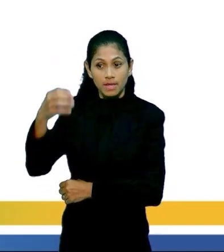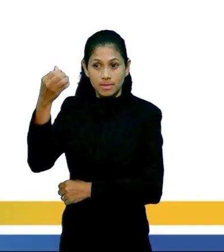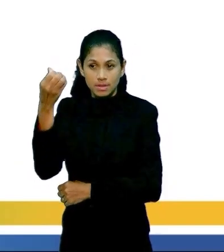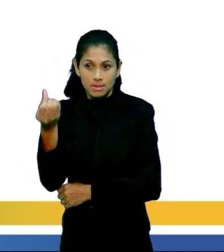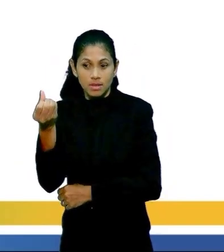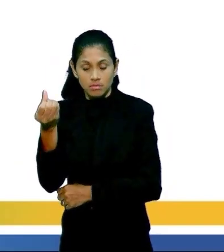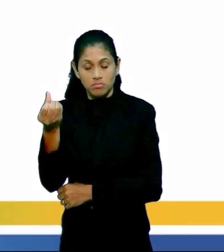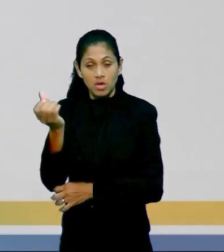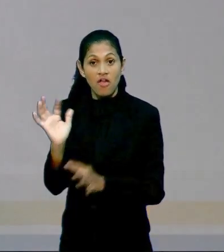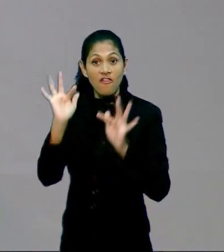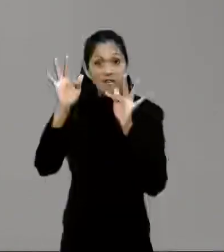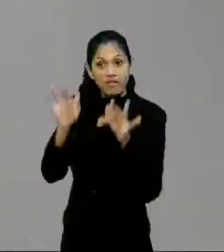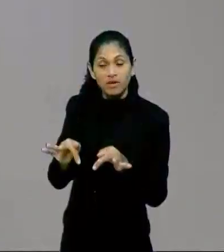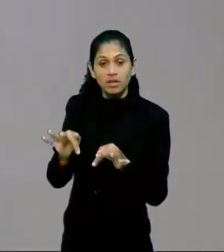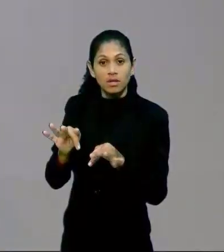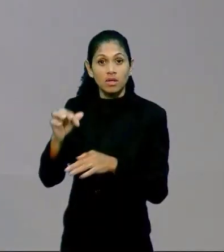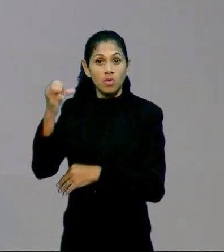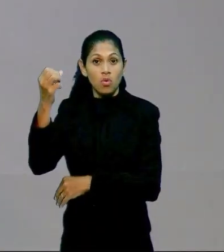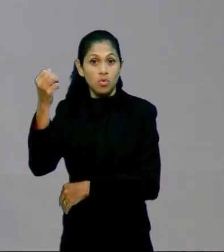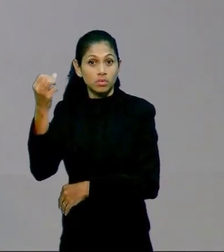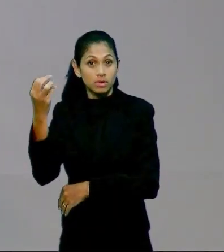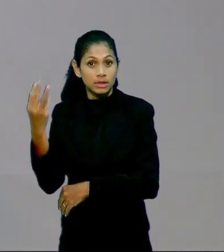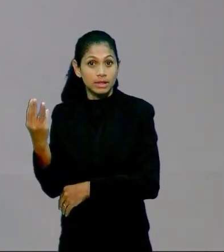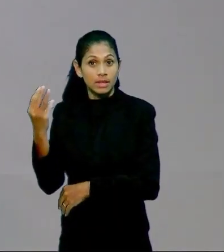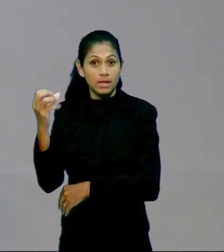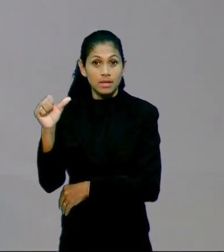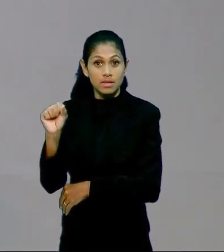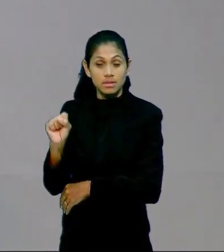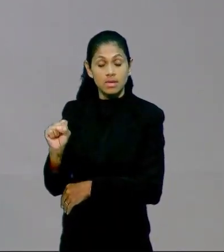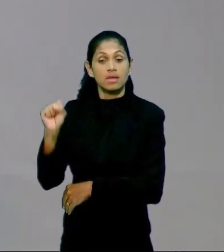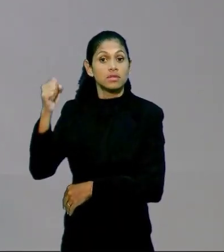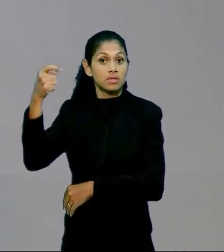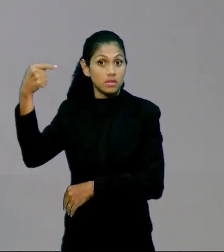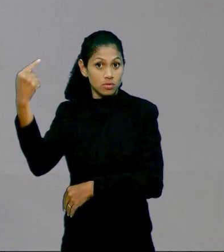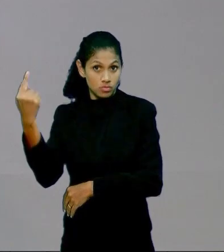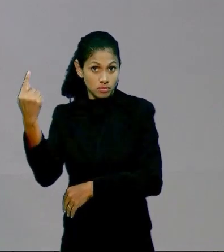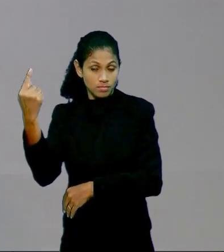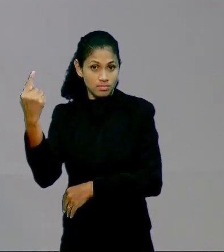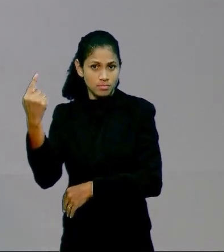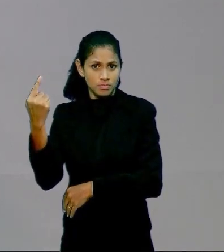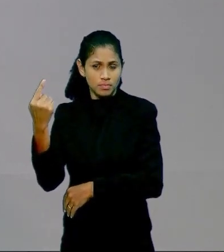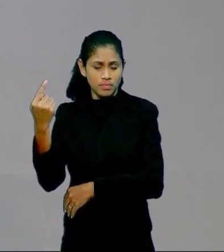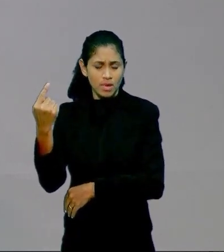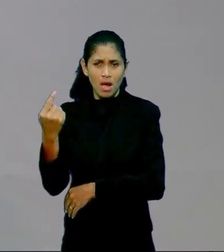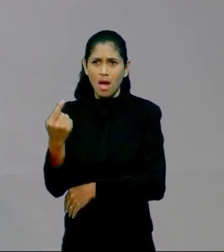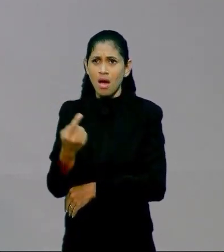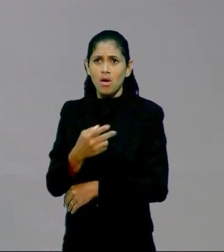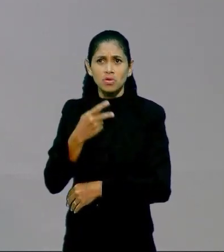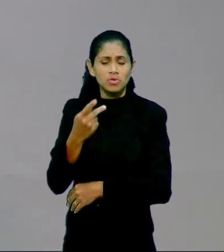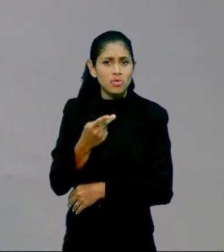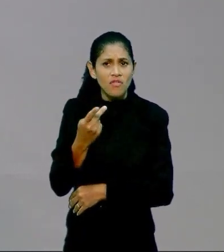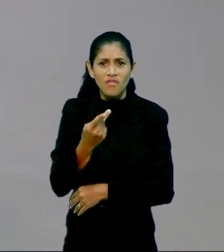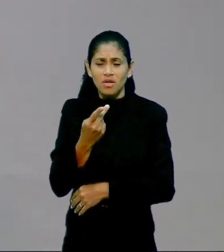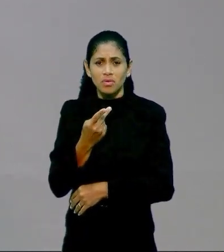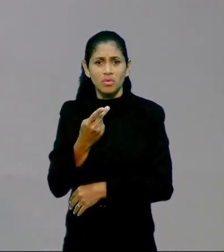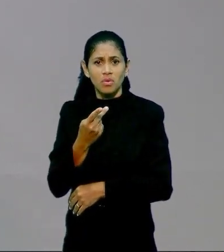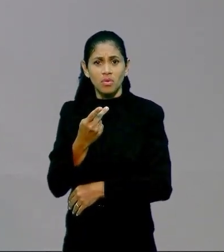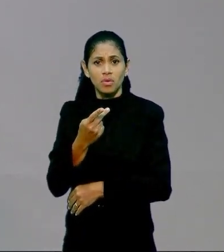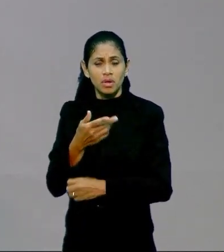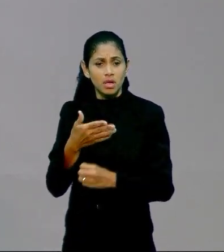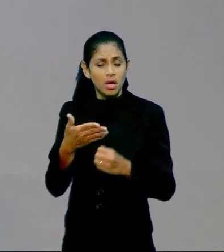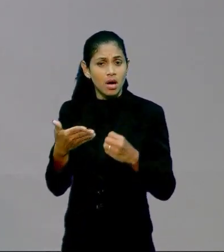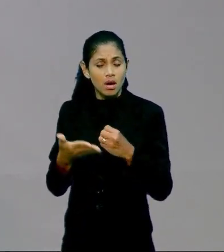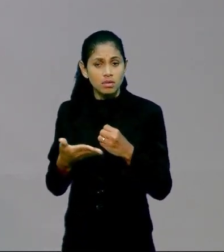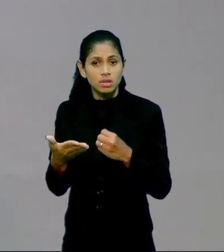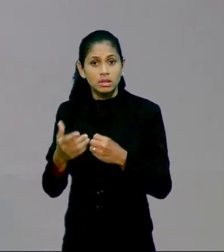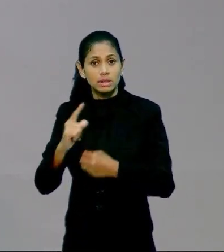então com 3S1. Aí, professor, o senhor acabou de dizer que o subnível S tem 2 elétrons. Como é que o senhor colocou 1 no final?